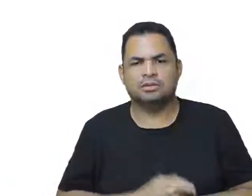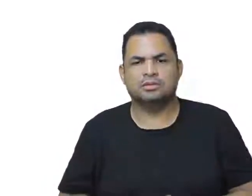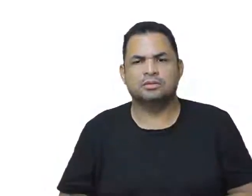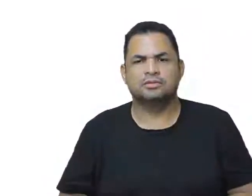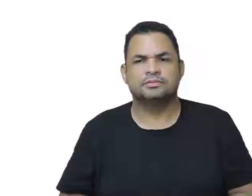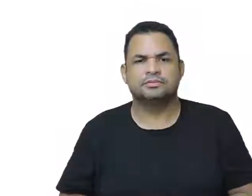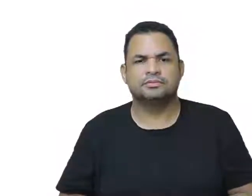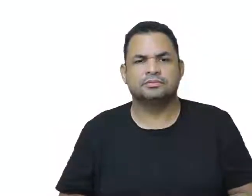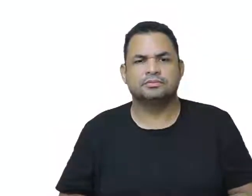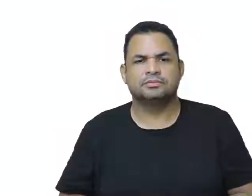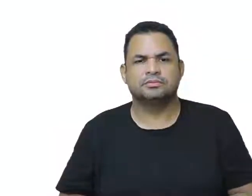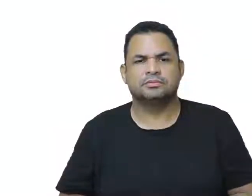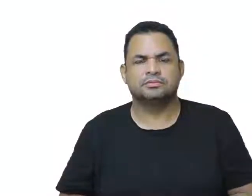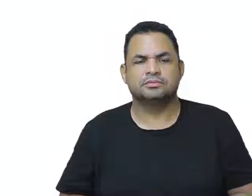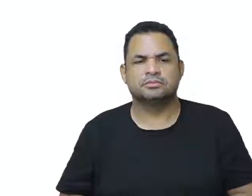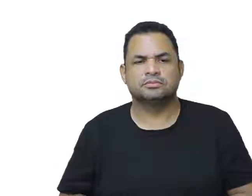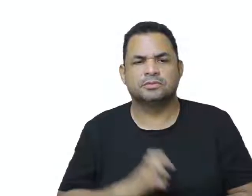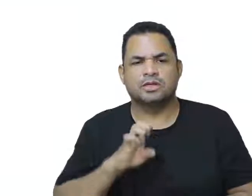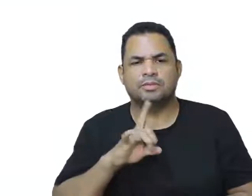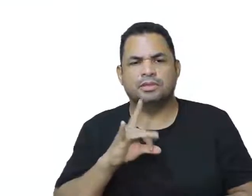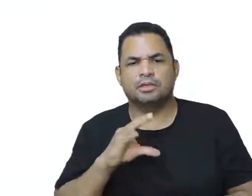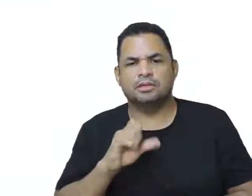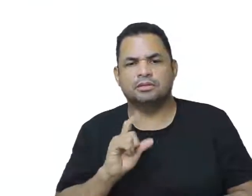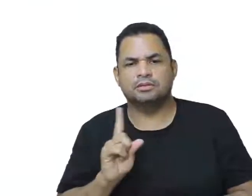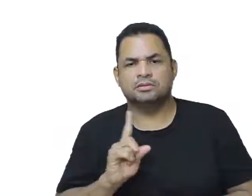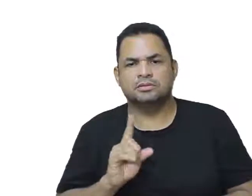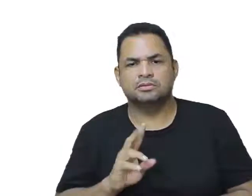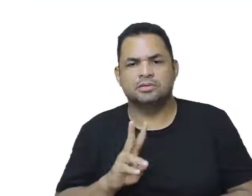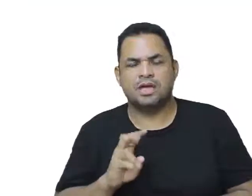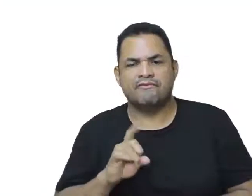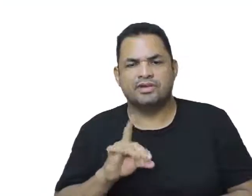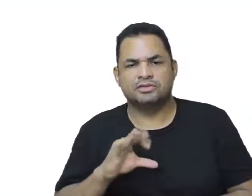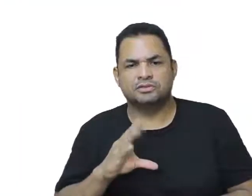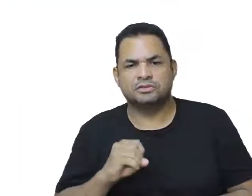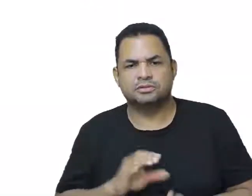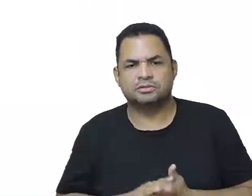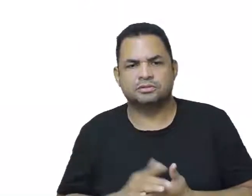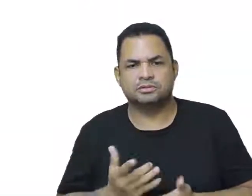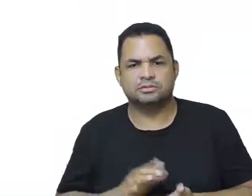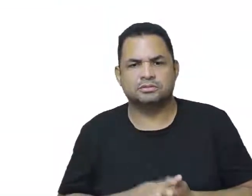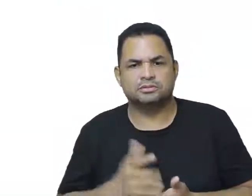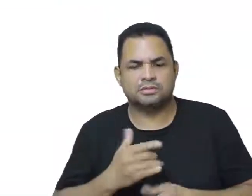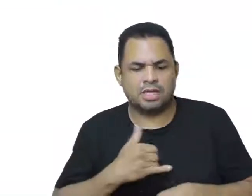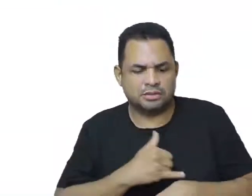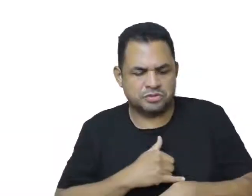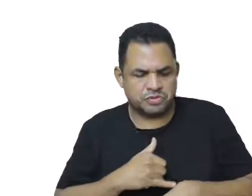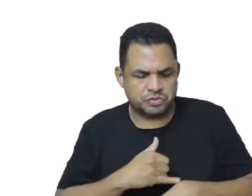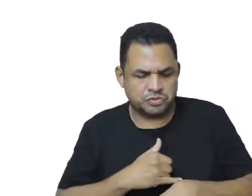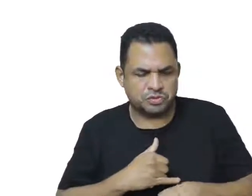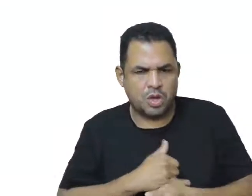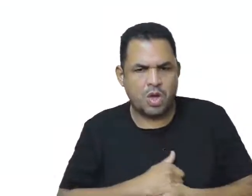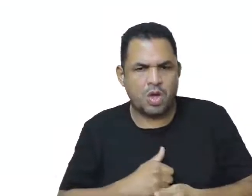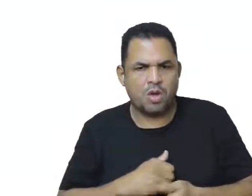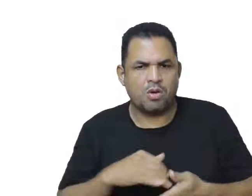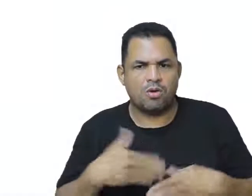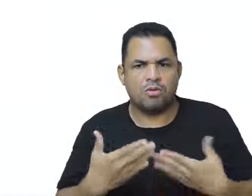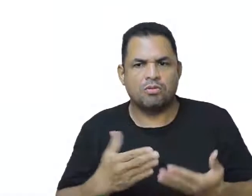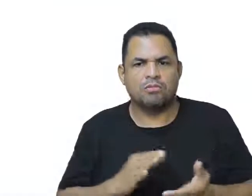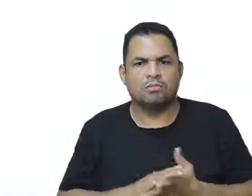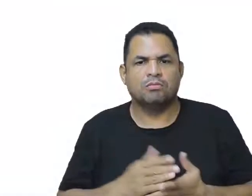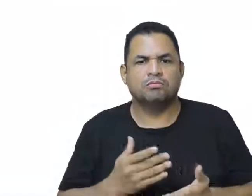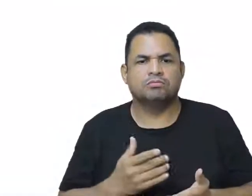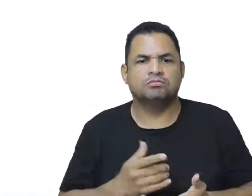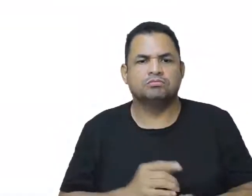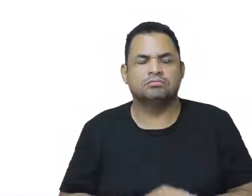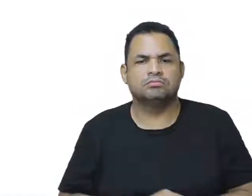para frente. Os epitélios não são vascularizados e não sangram quando feridos, ok?